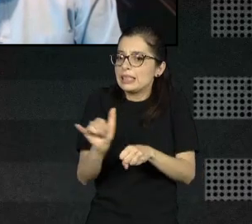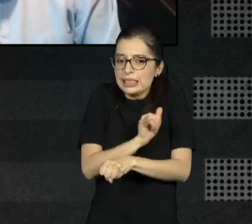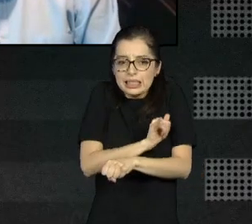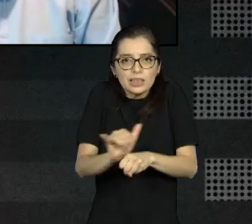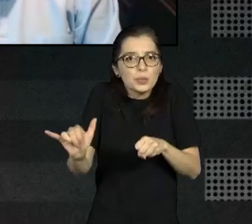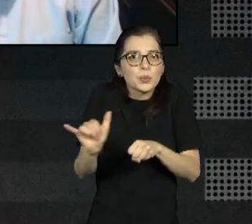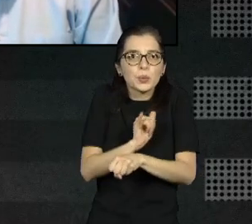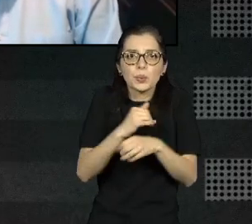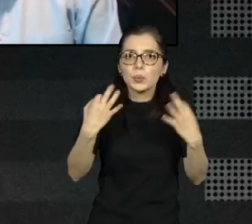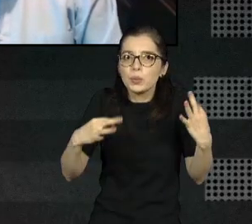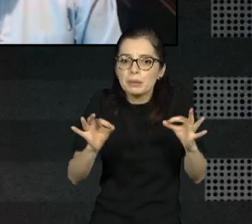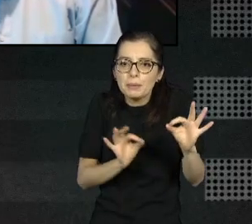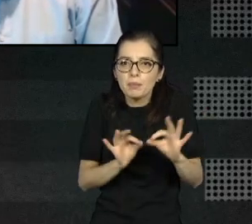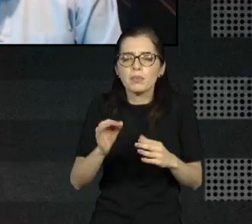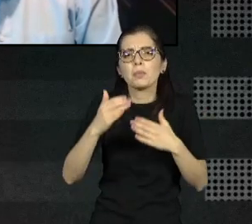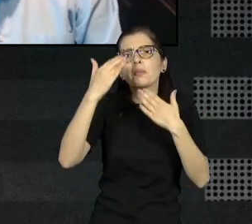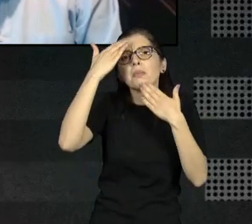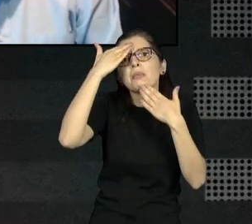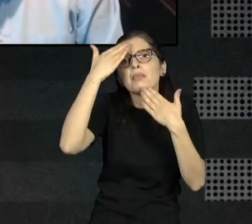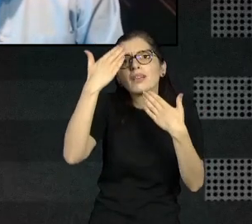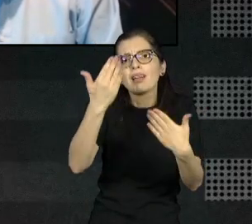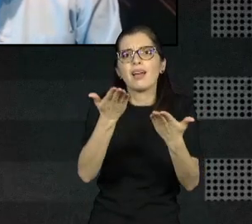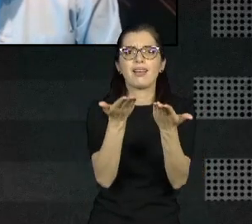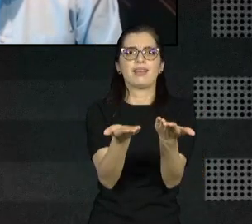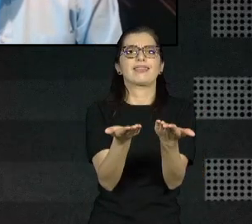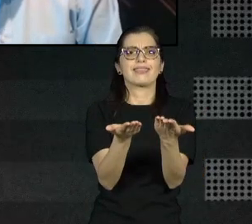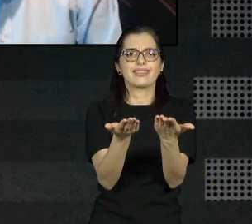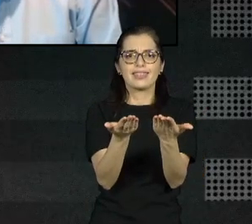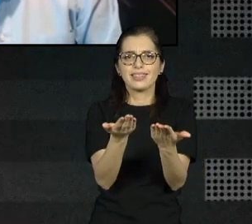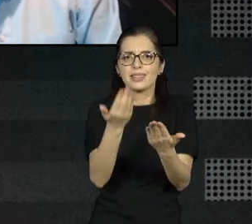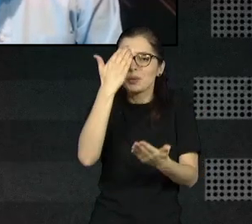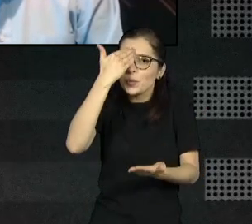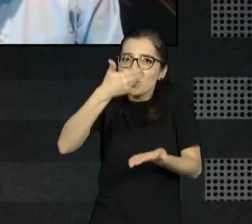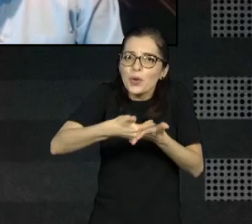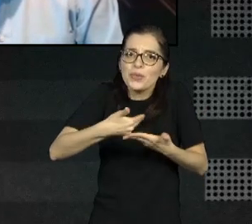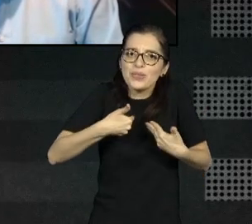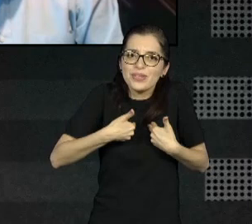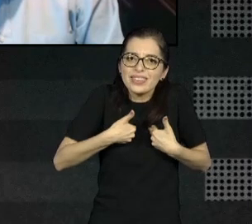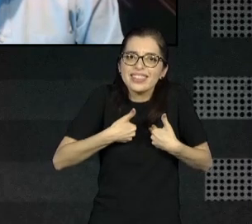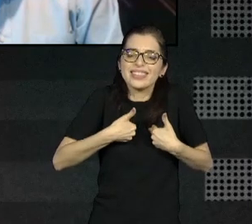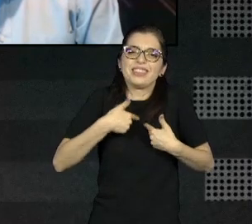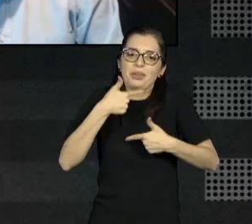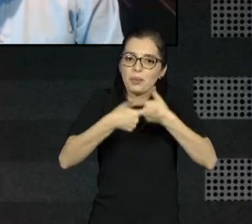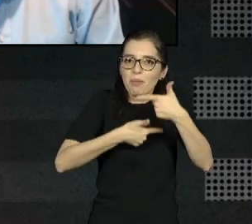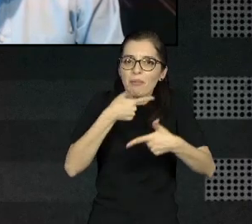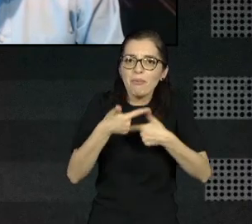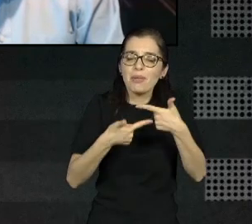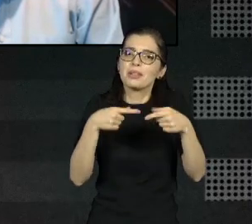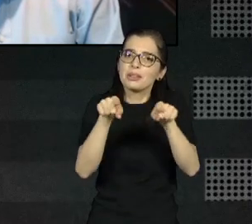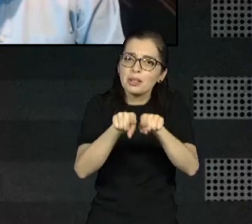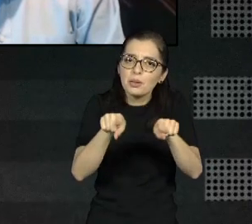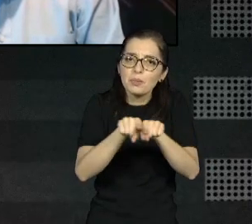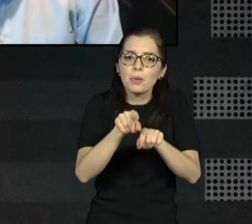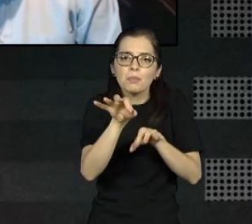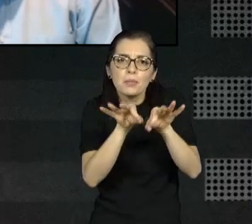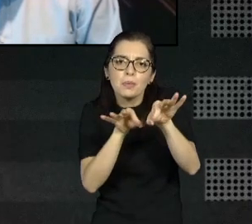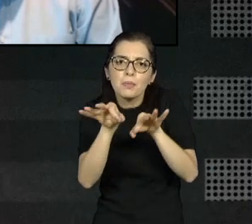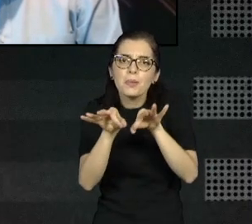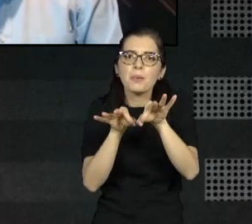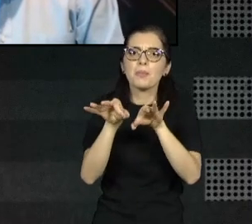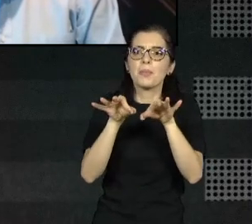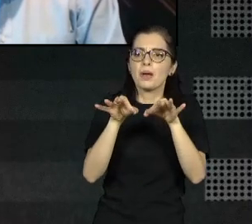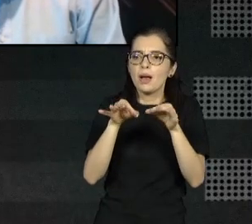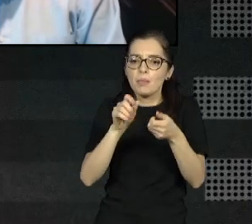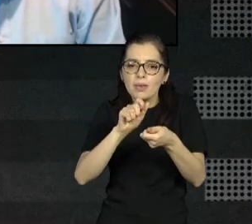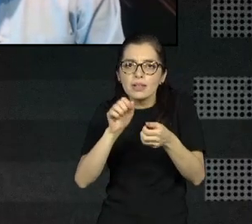a generosidade, a confiança, ao olhar certeiro do Maurício, que o